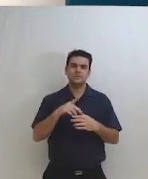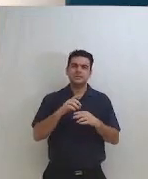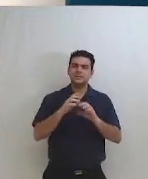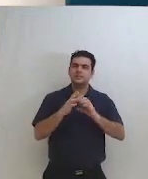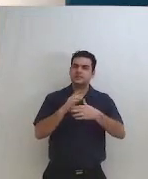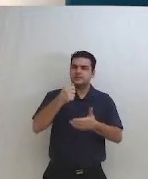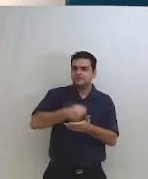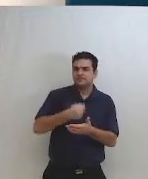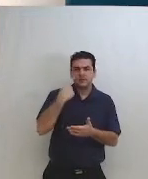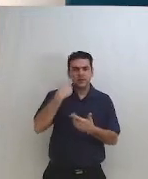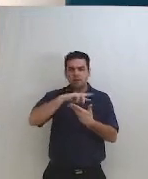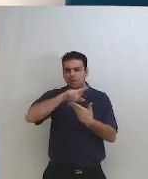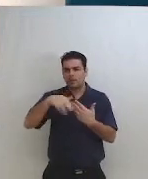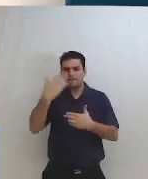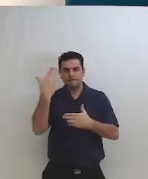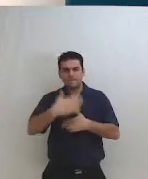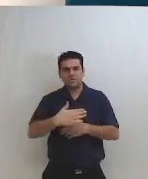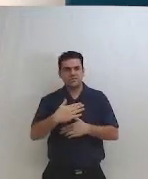autos.